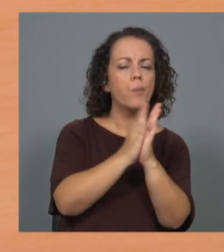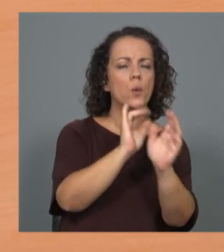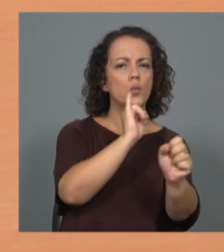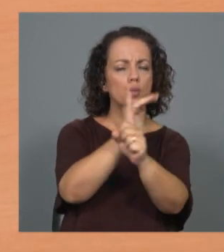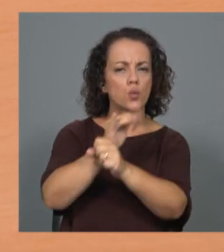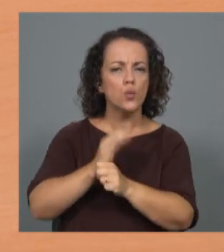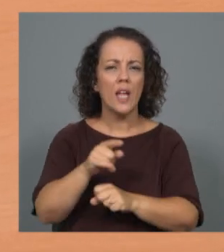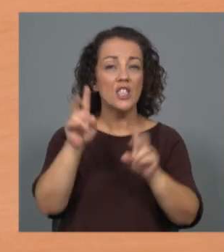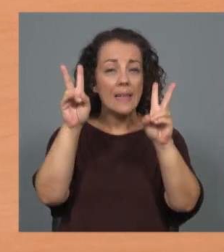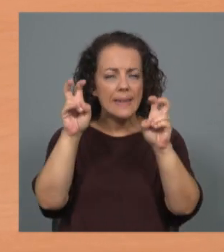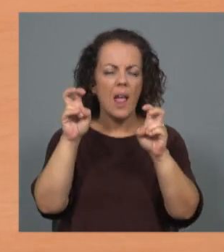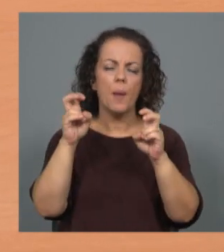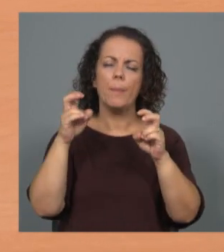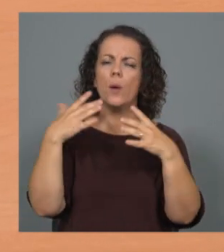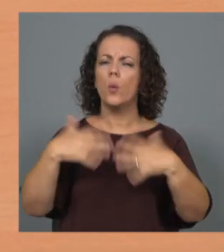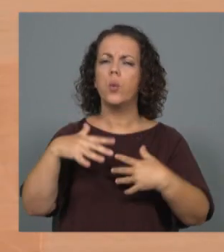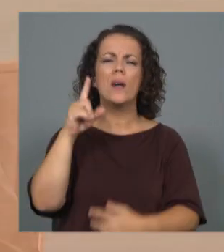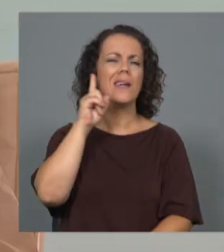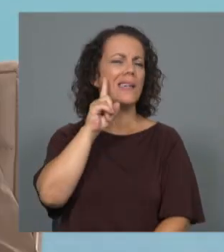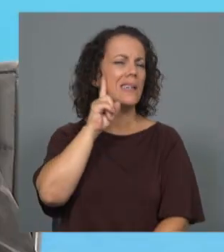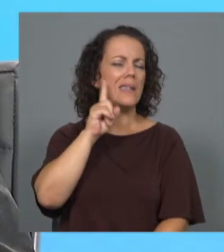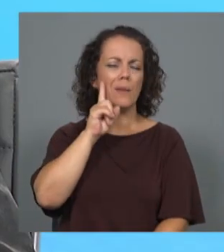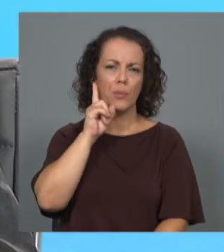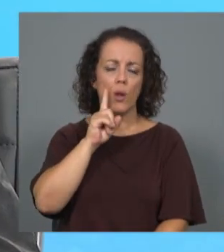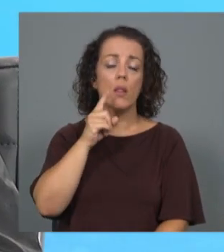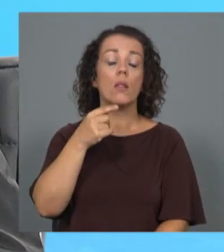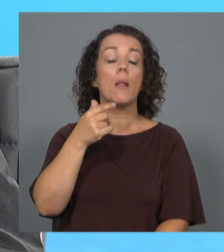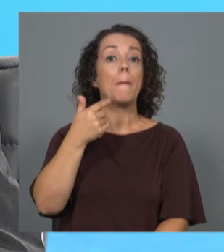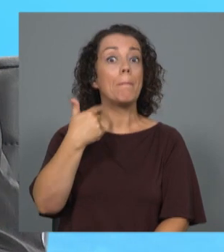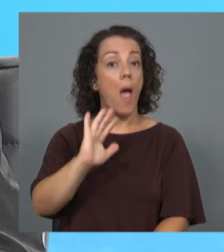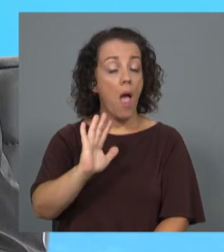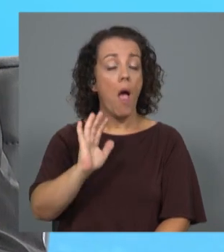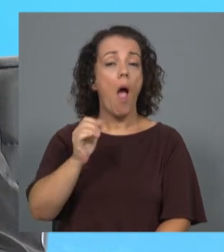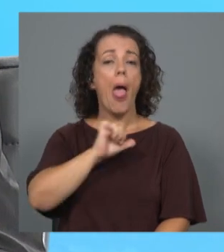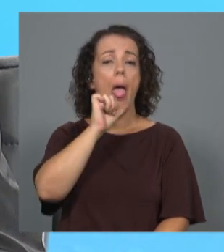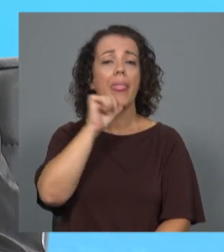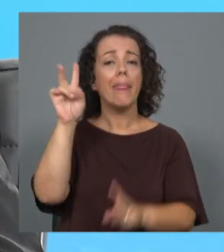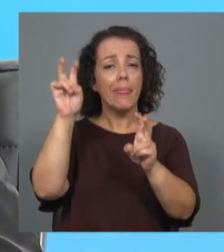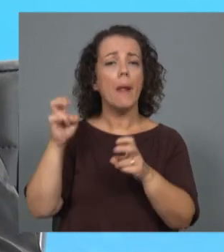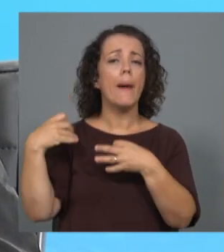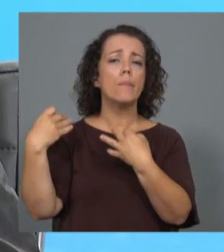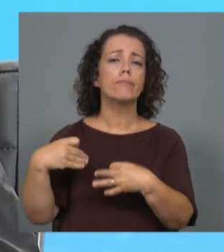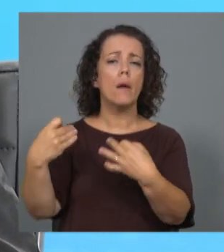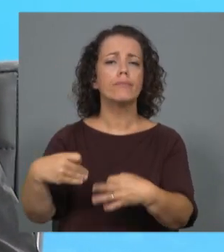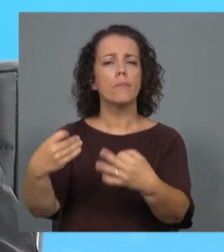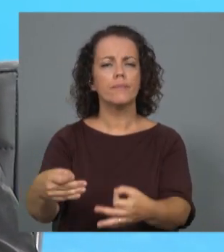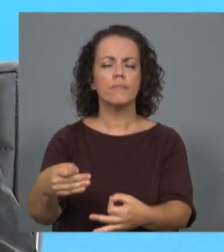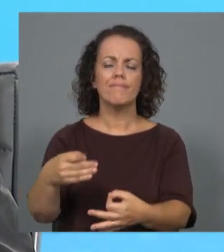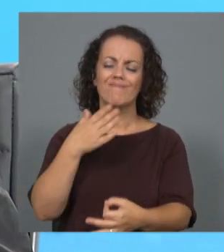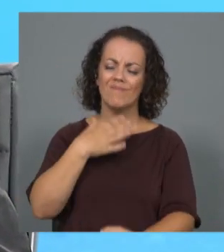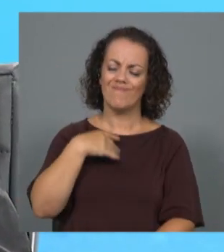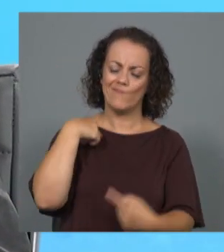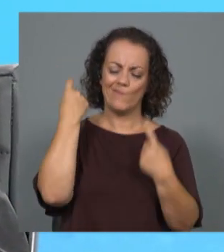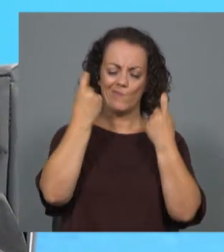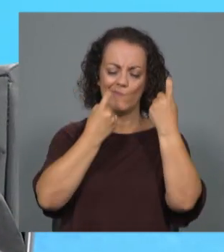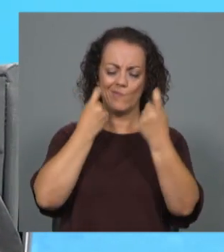incontornáveis e necessários, embora sempre adiados. Isto deixou-me pensativo. Eu talvez não seja